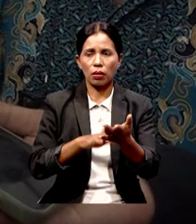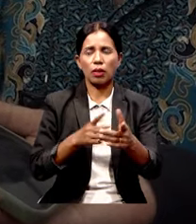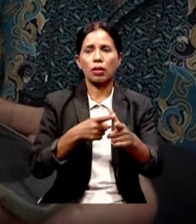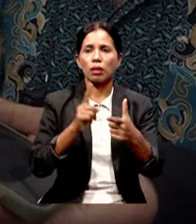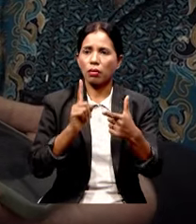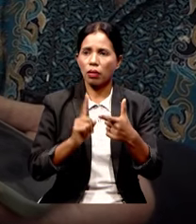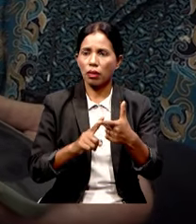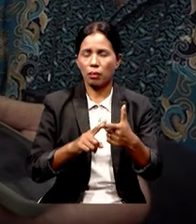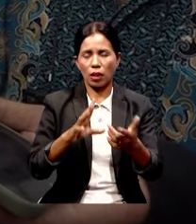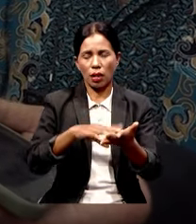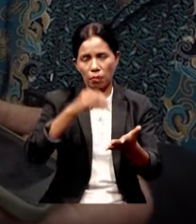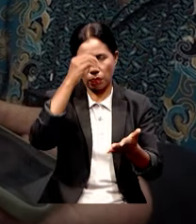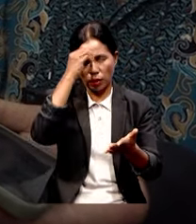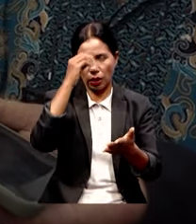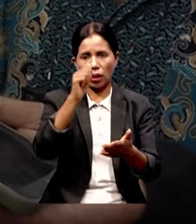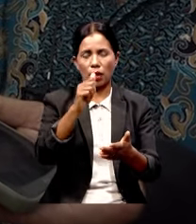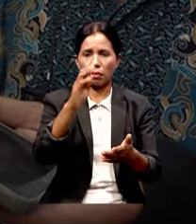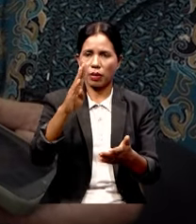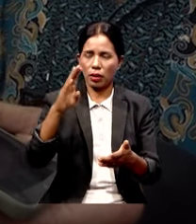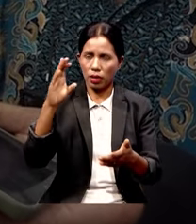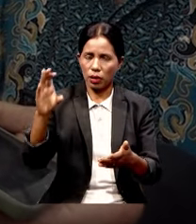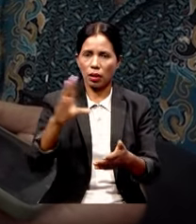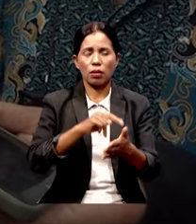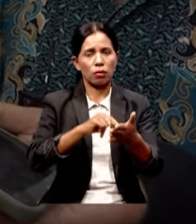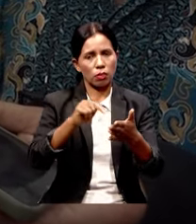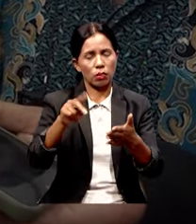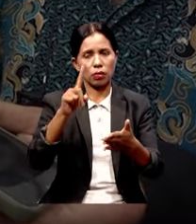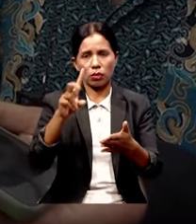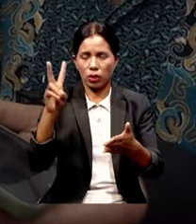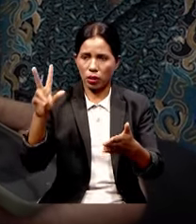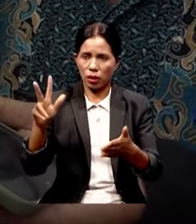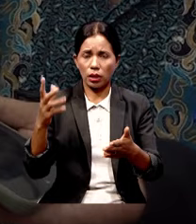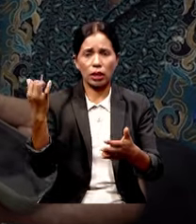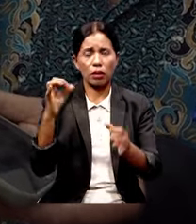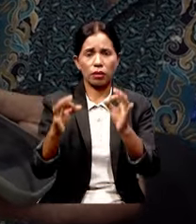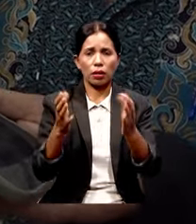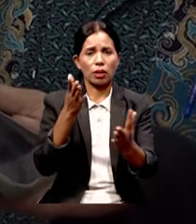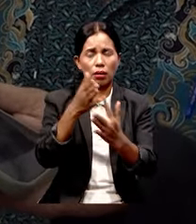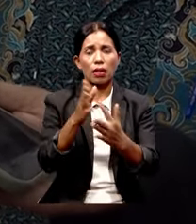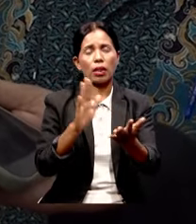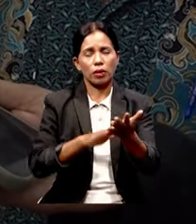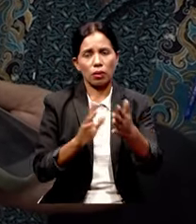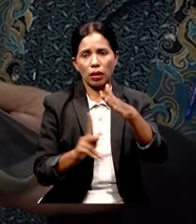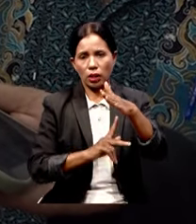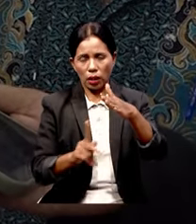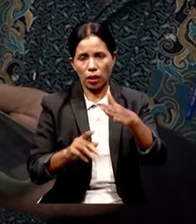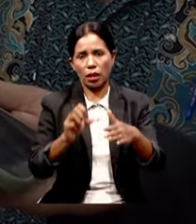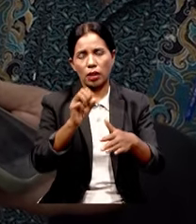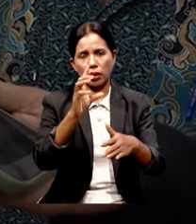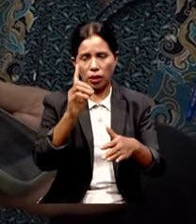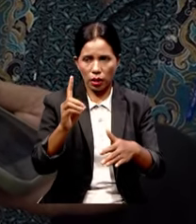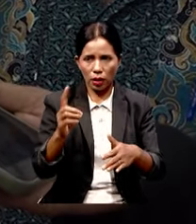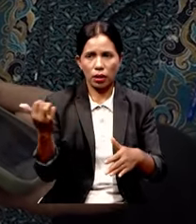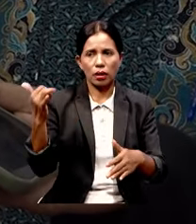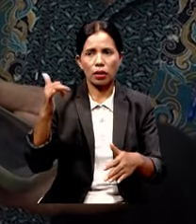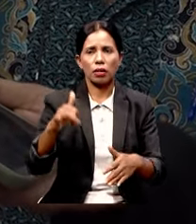aprende literacia básica, numeracia básica, no neo anhira secare, se ela tama para pré-escolar, ou se ela tama para ensino básico, se ela